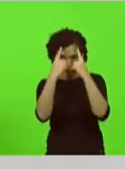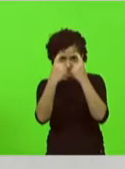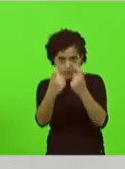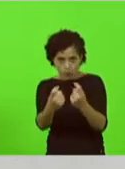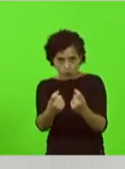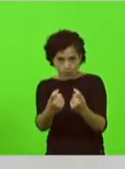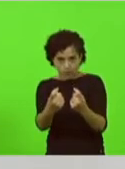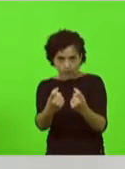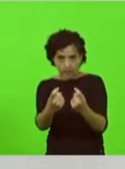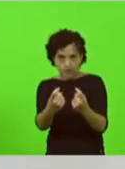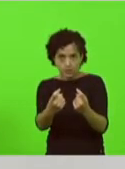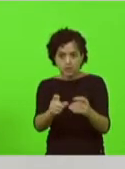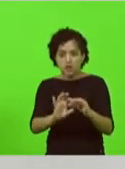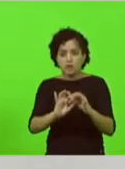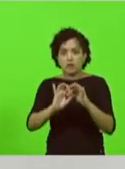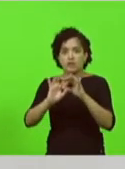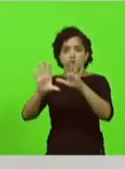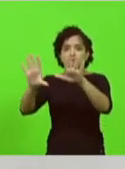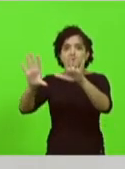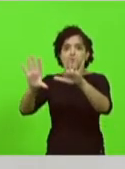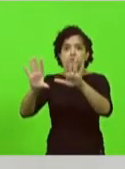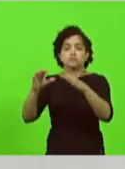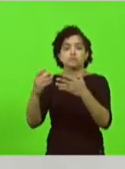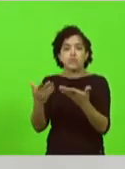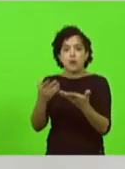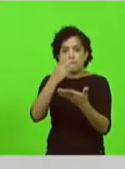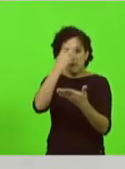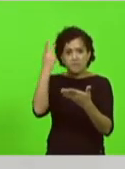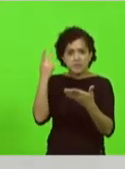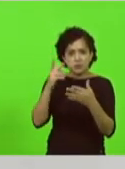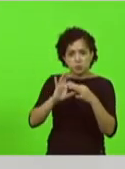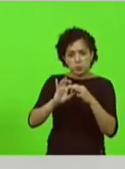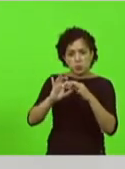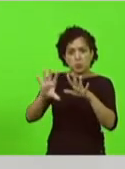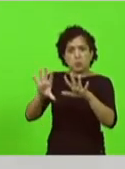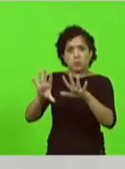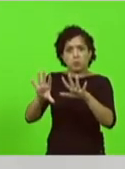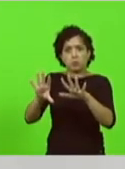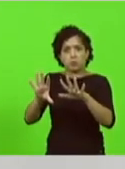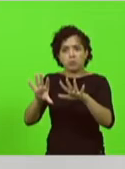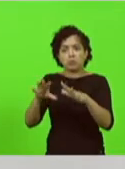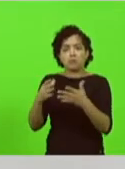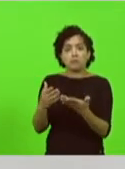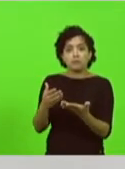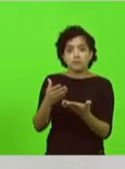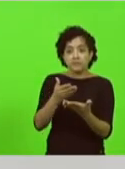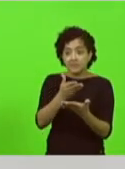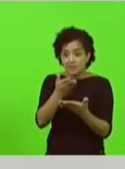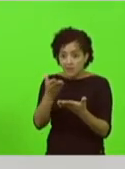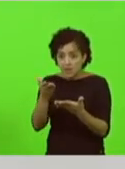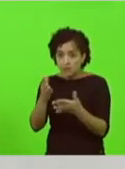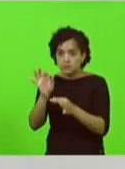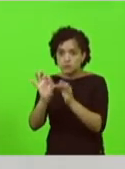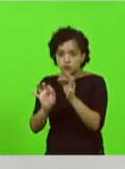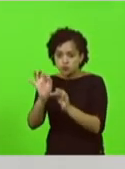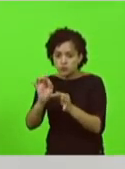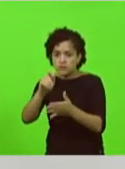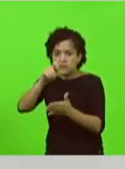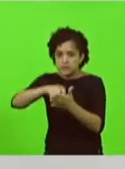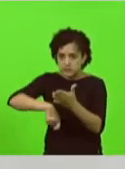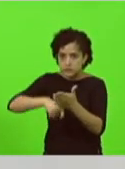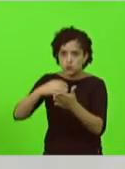solto no meio dos ratinhos essa fera para ver se ela já está ressocializada, e esses mesmos juízes que assinam